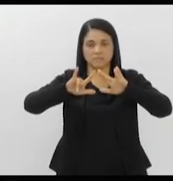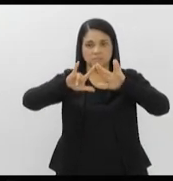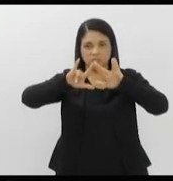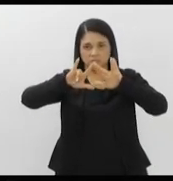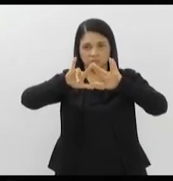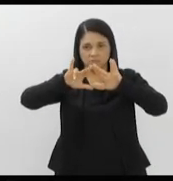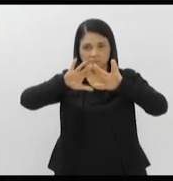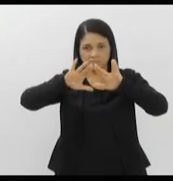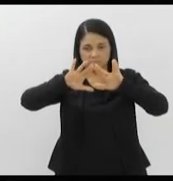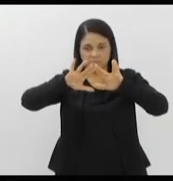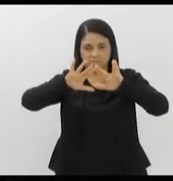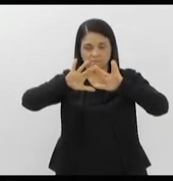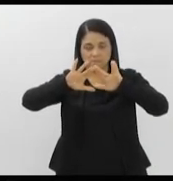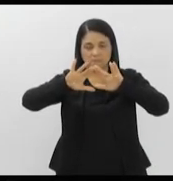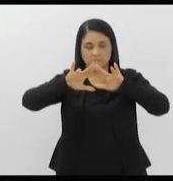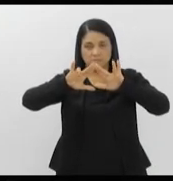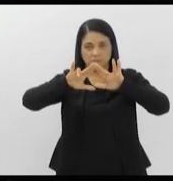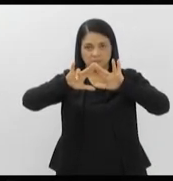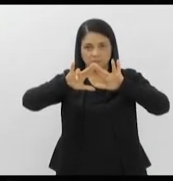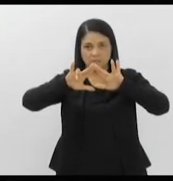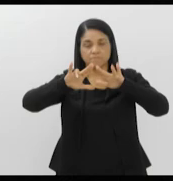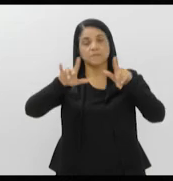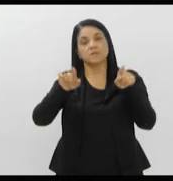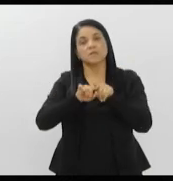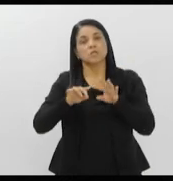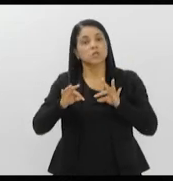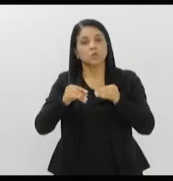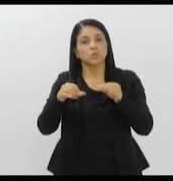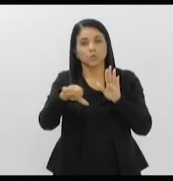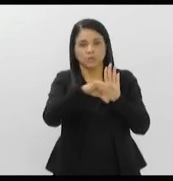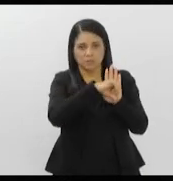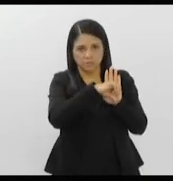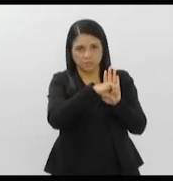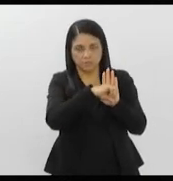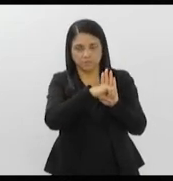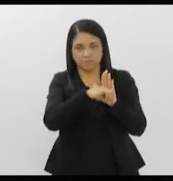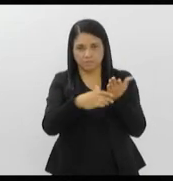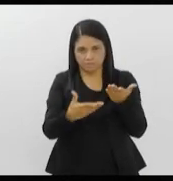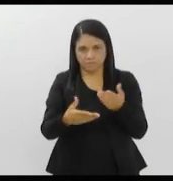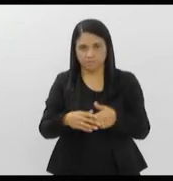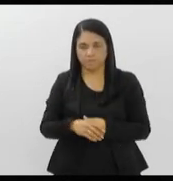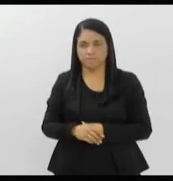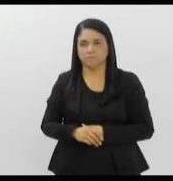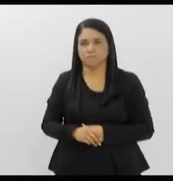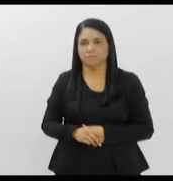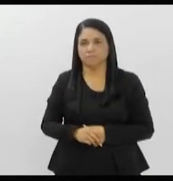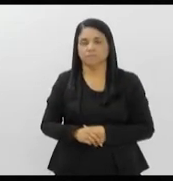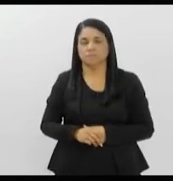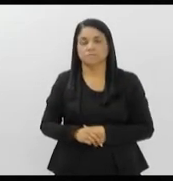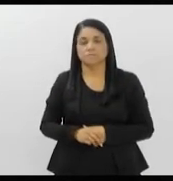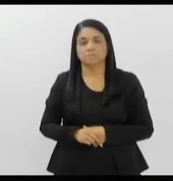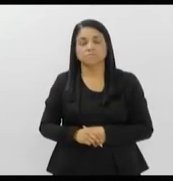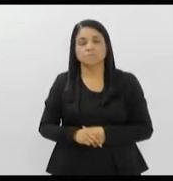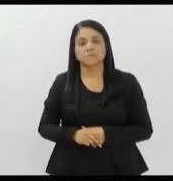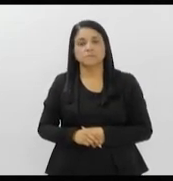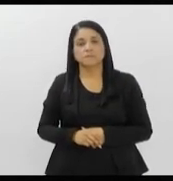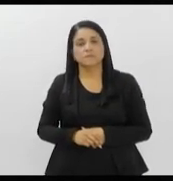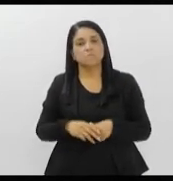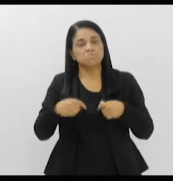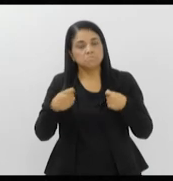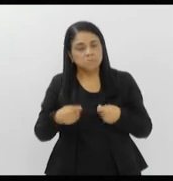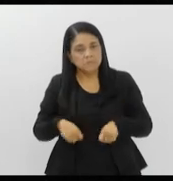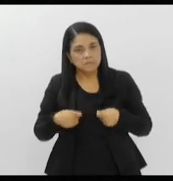com toda a ordem de crimes, né? Então, é necessário esse